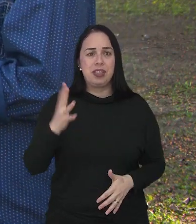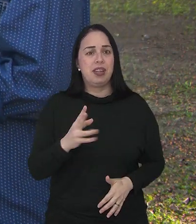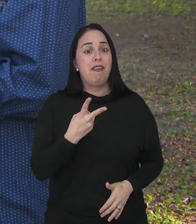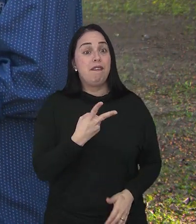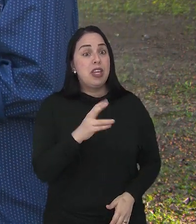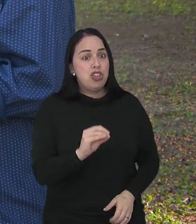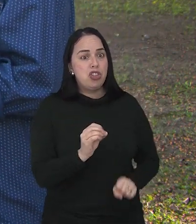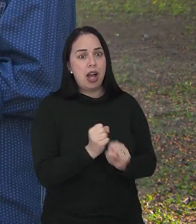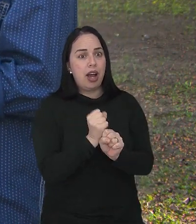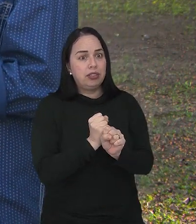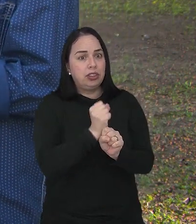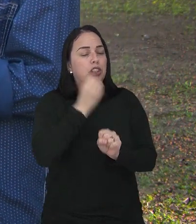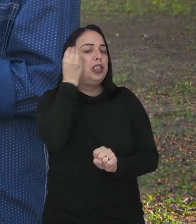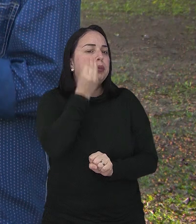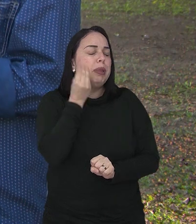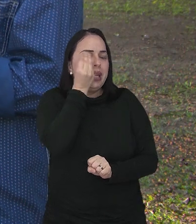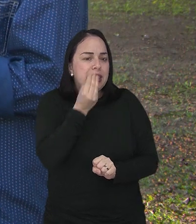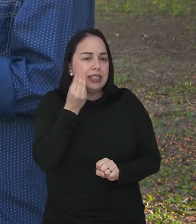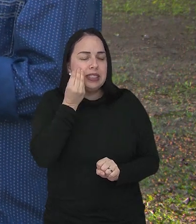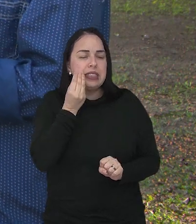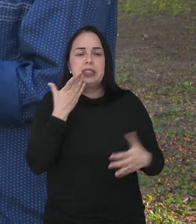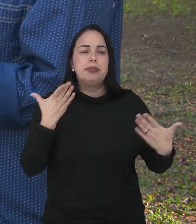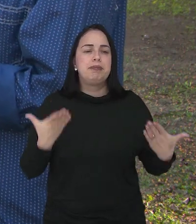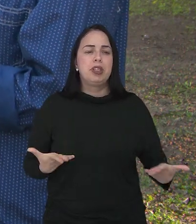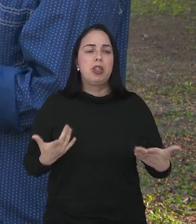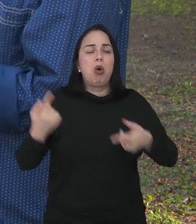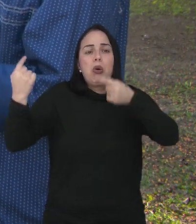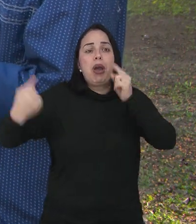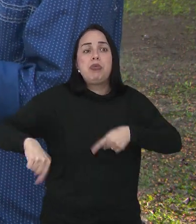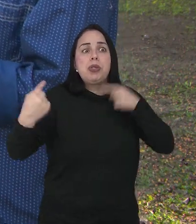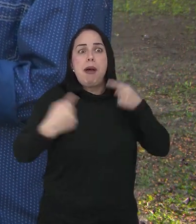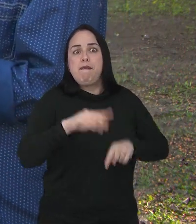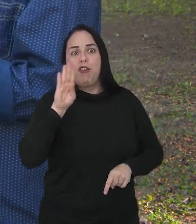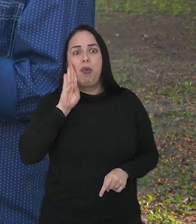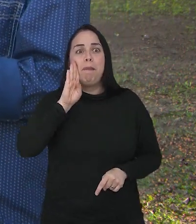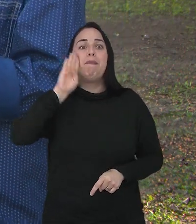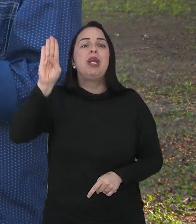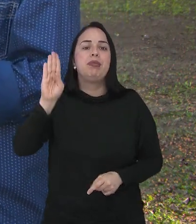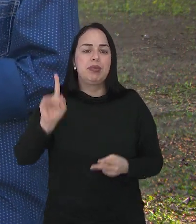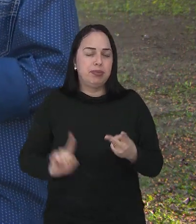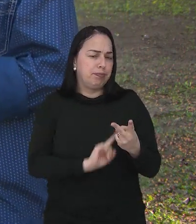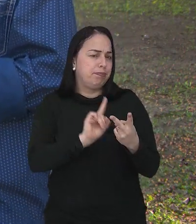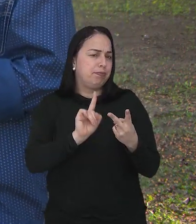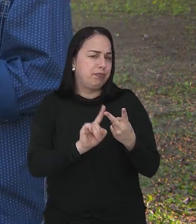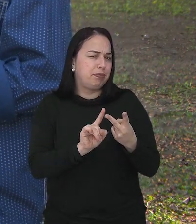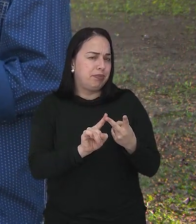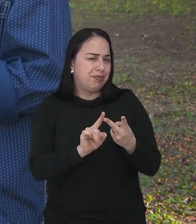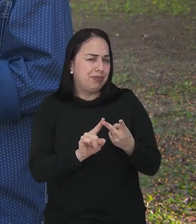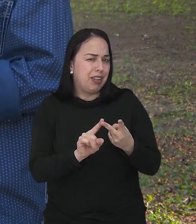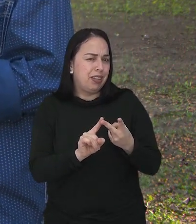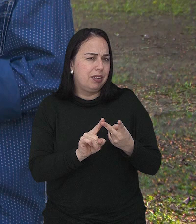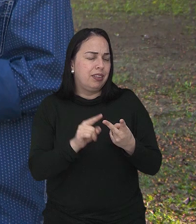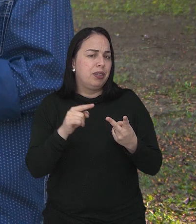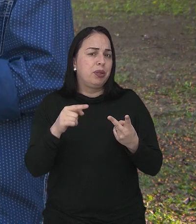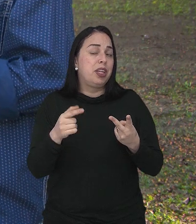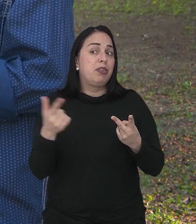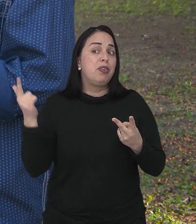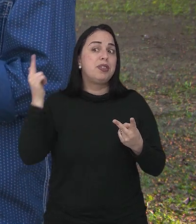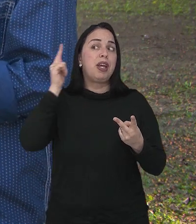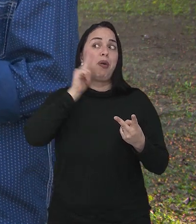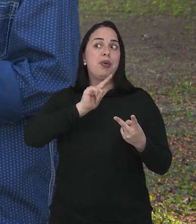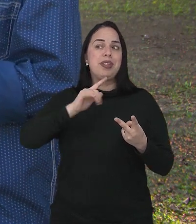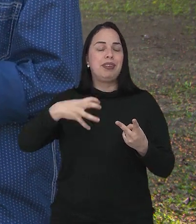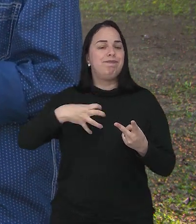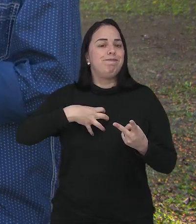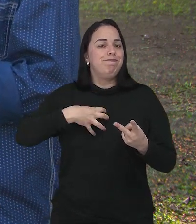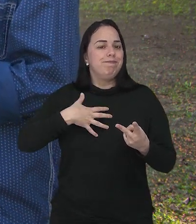anos de carreira. Quais são os principais desafios e, mais do que desafio, quais são as recompensas que você tem? Porque